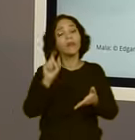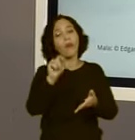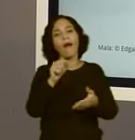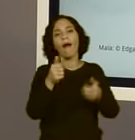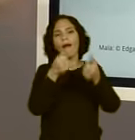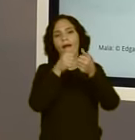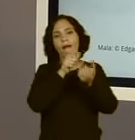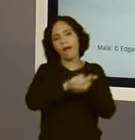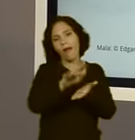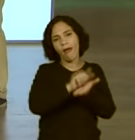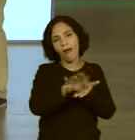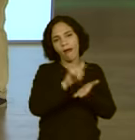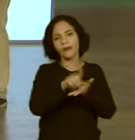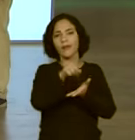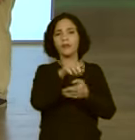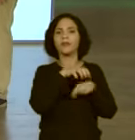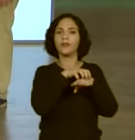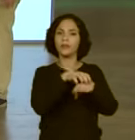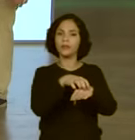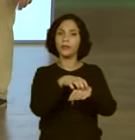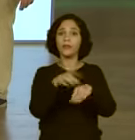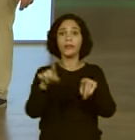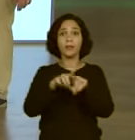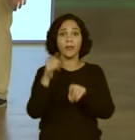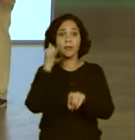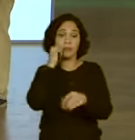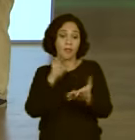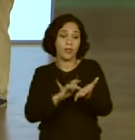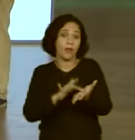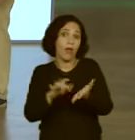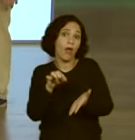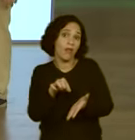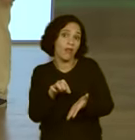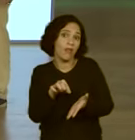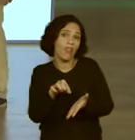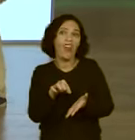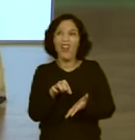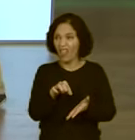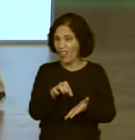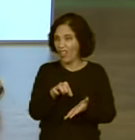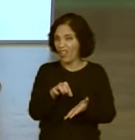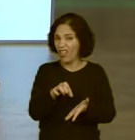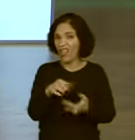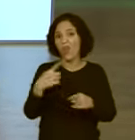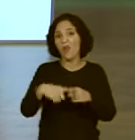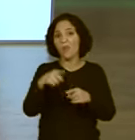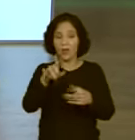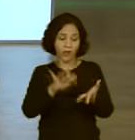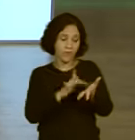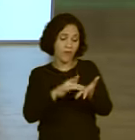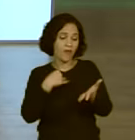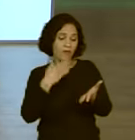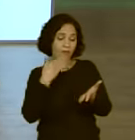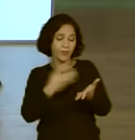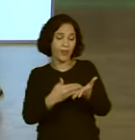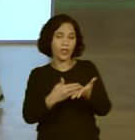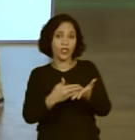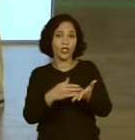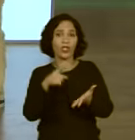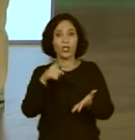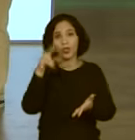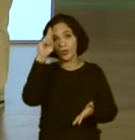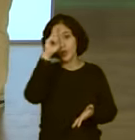com transporte. Parando para pensar, até o celular pode ser um gasto com transporte, né? É mesmo? Porque a gente vai usar lá o